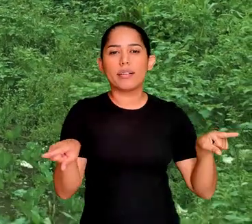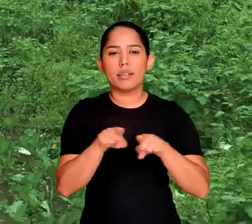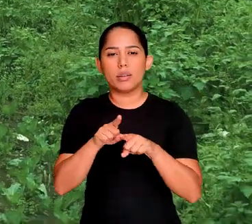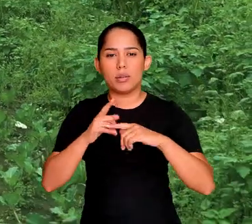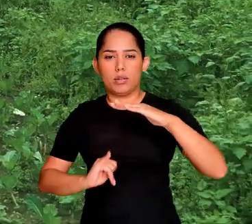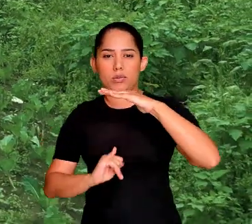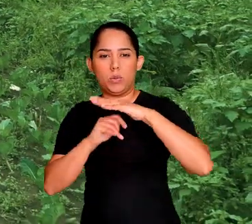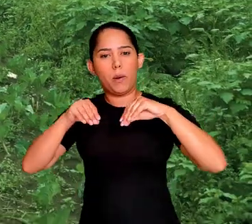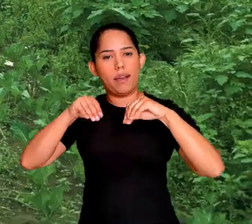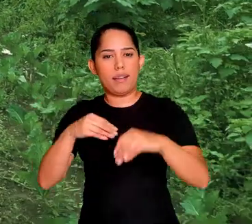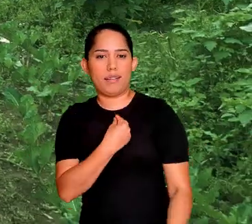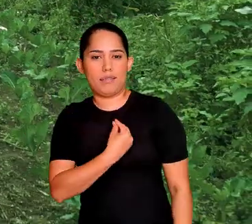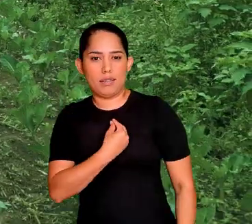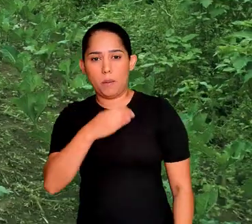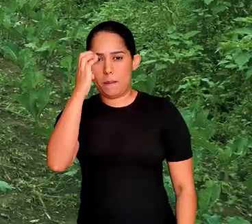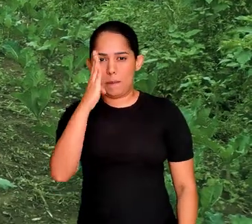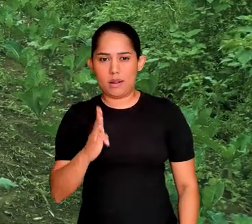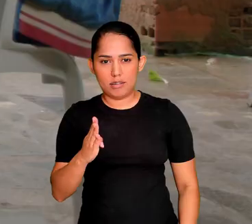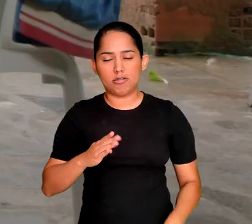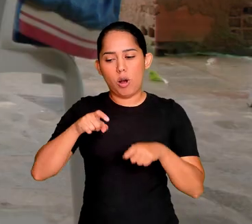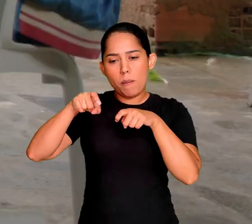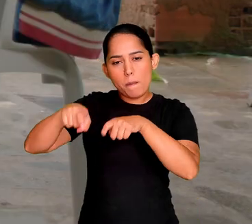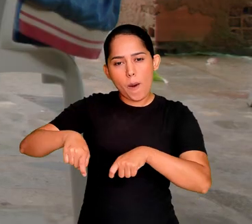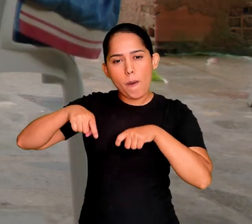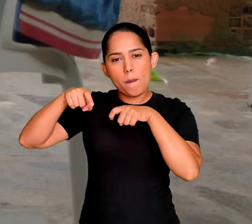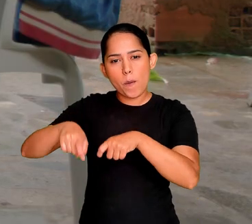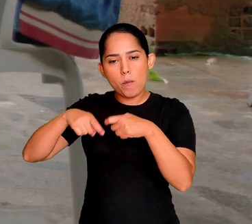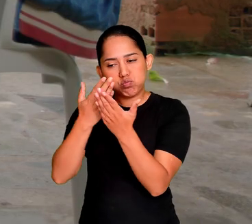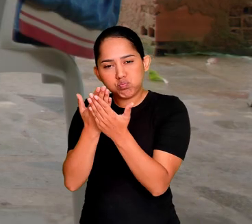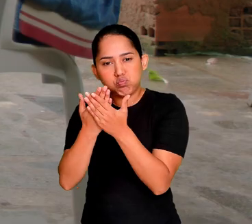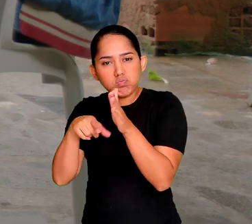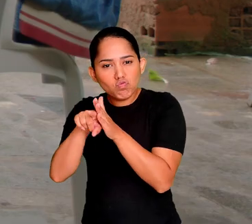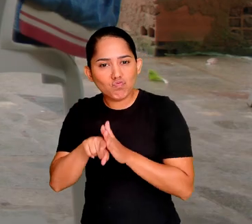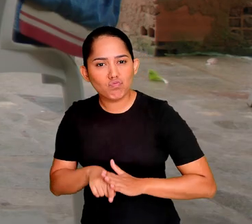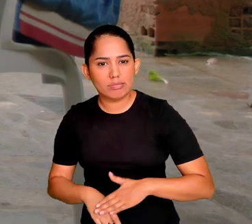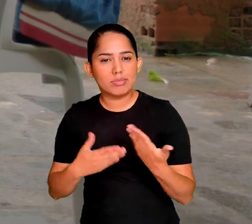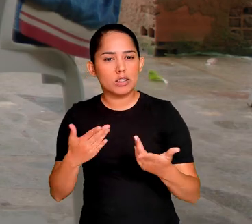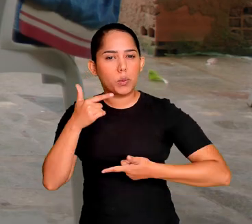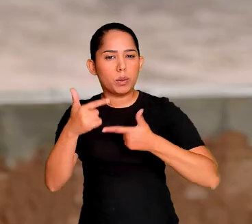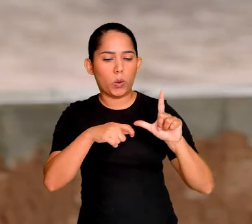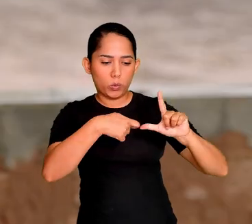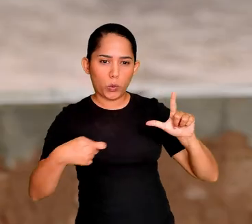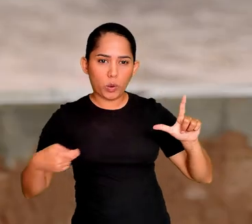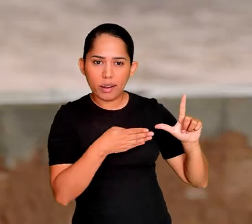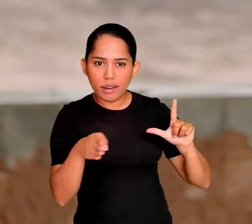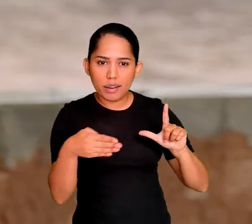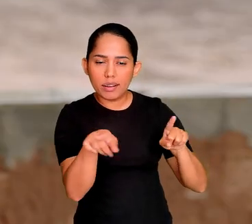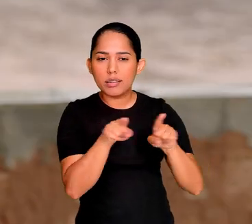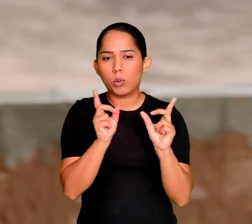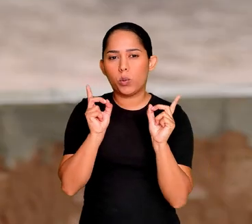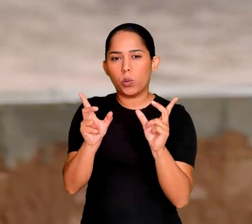também Instituto Terra Viva Brasil de Agroecologia, que faz o trabalho de logística e comércio